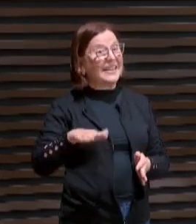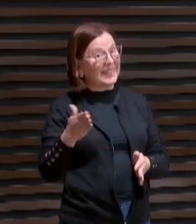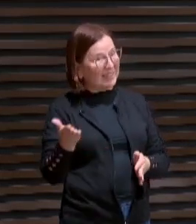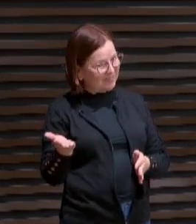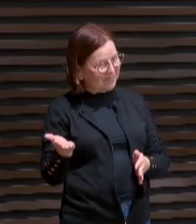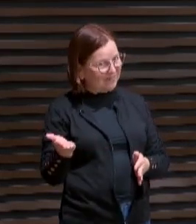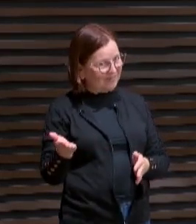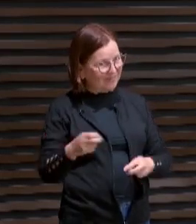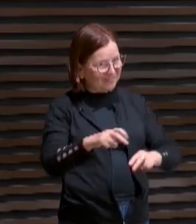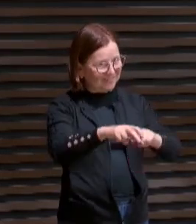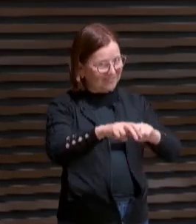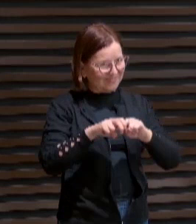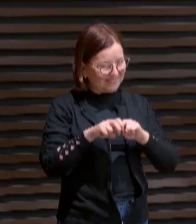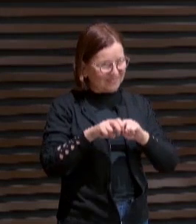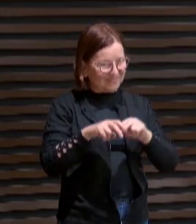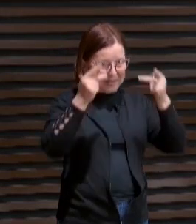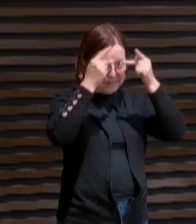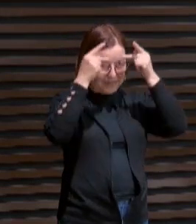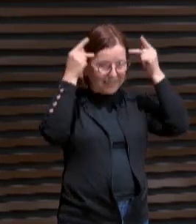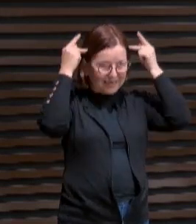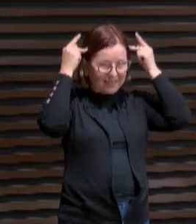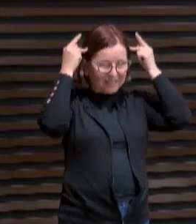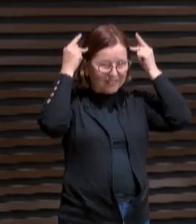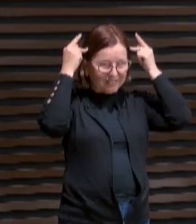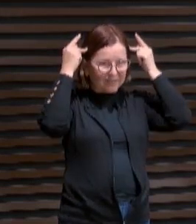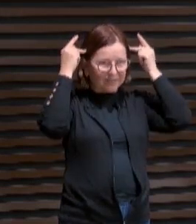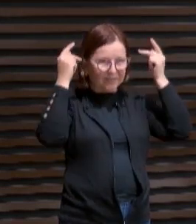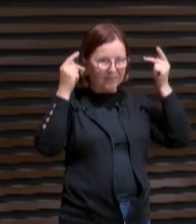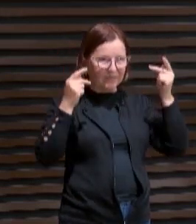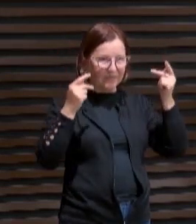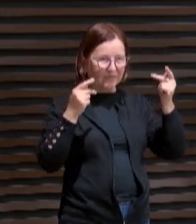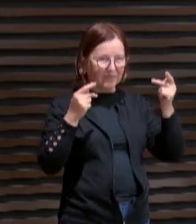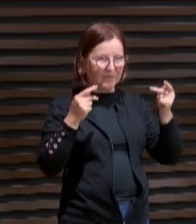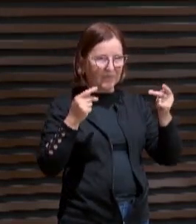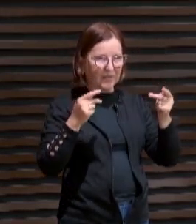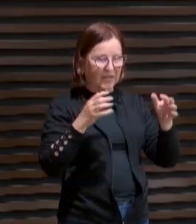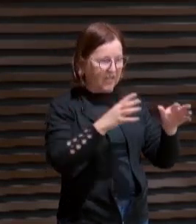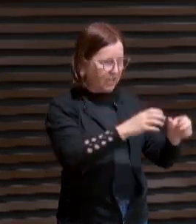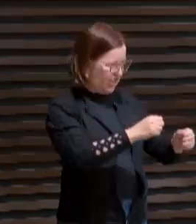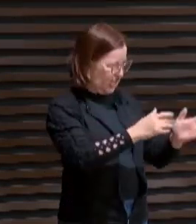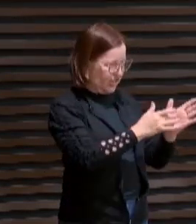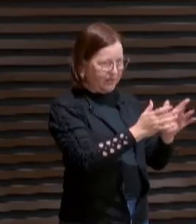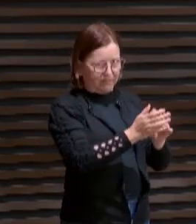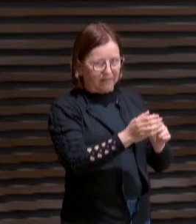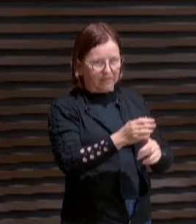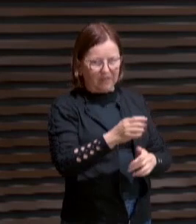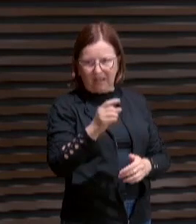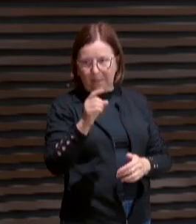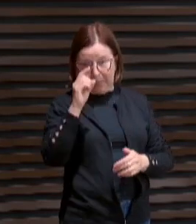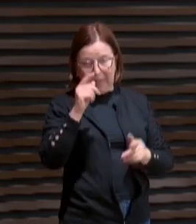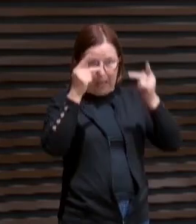Então, por isso, Pilatos tomou a Jesus e mandou açoitá-lo. Esse então está ligado